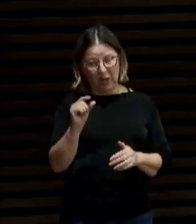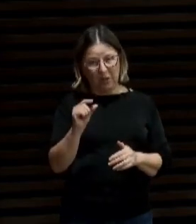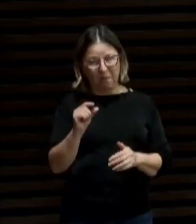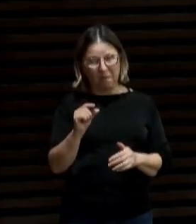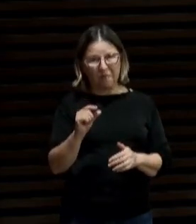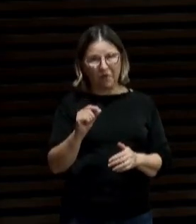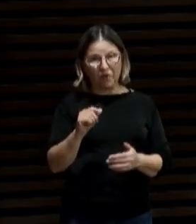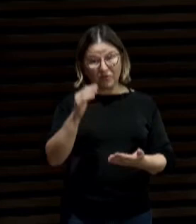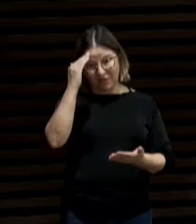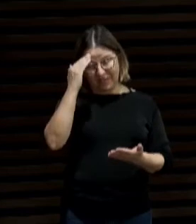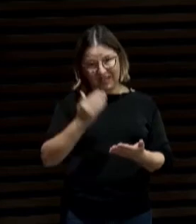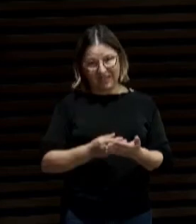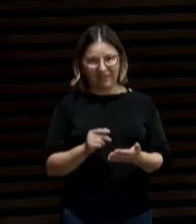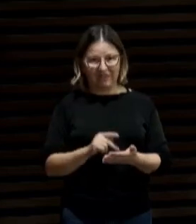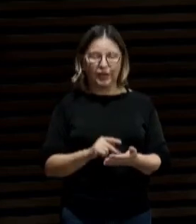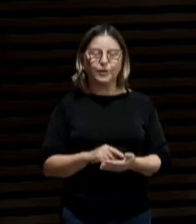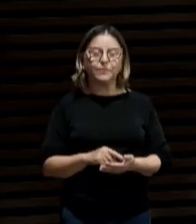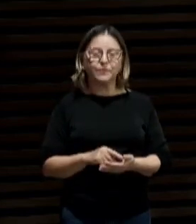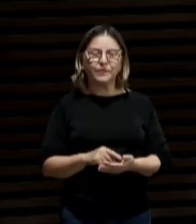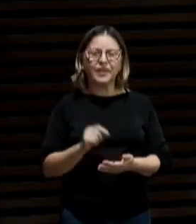Quem é Jesus para você?